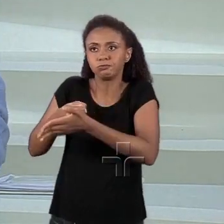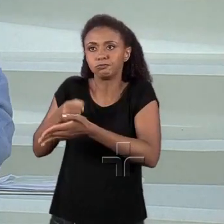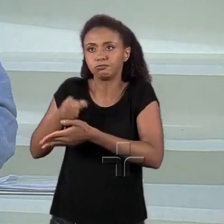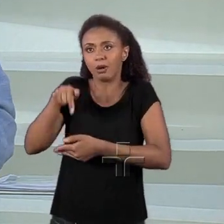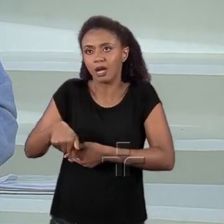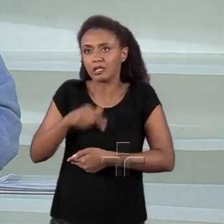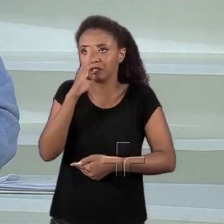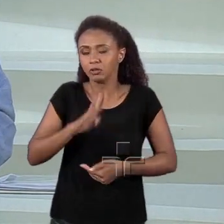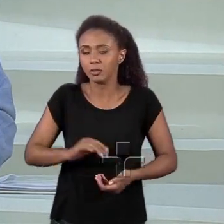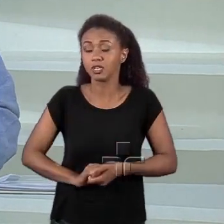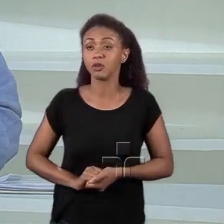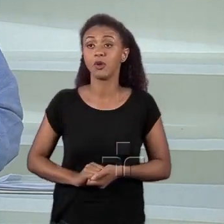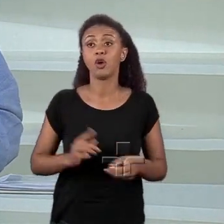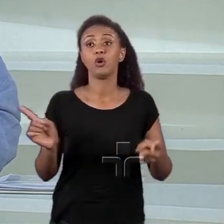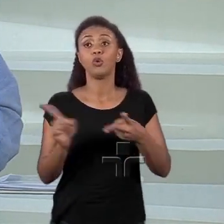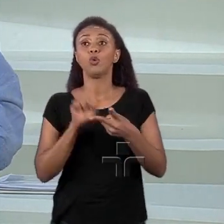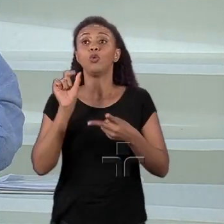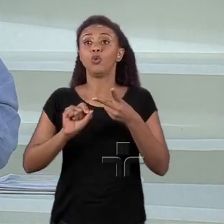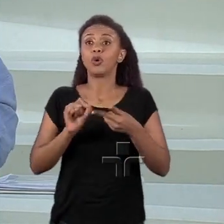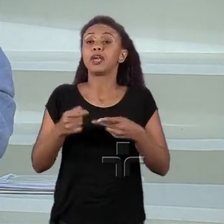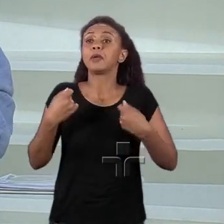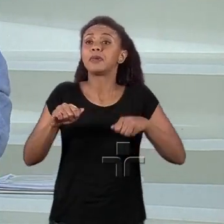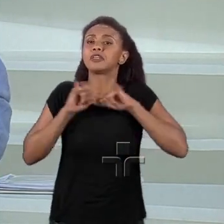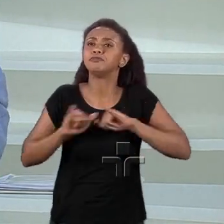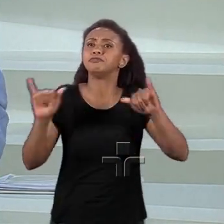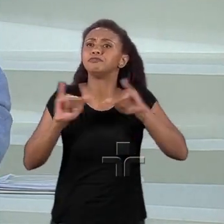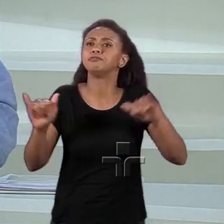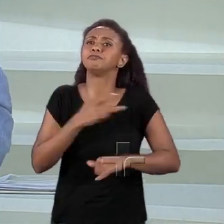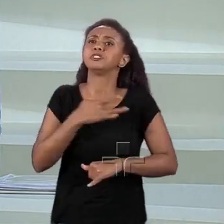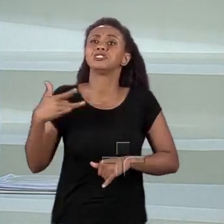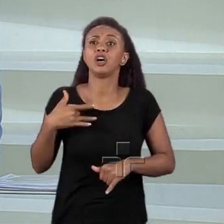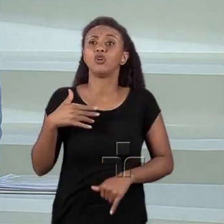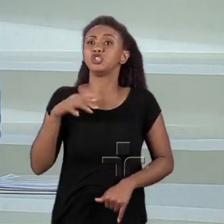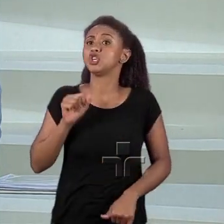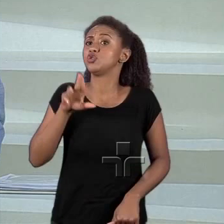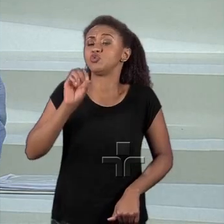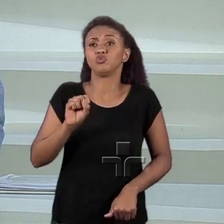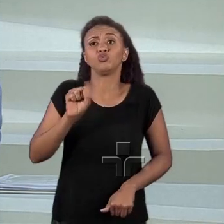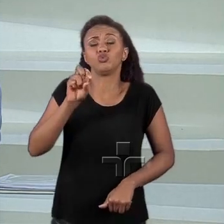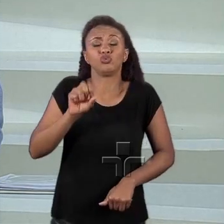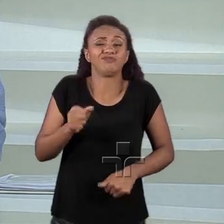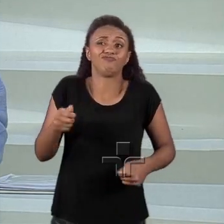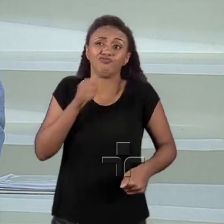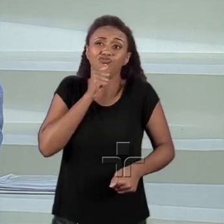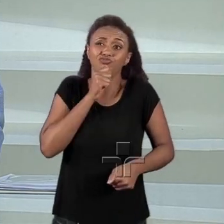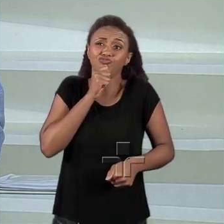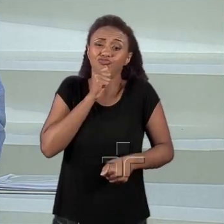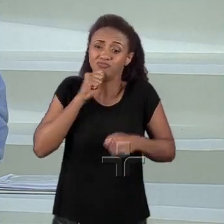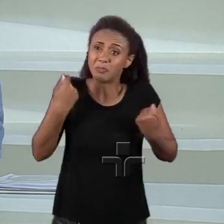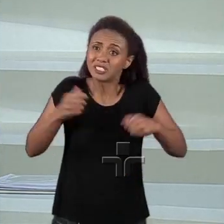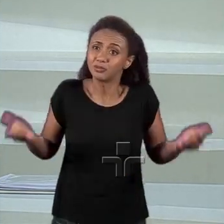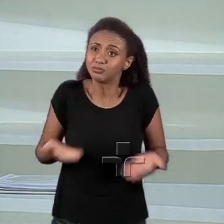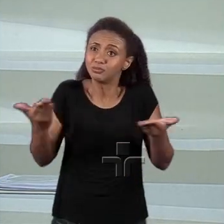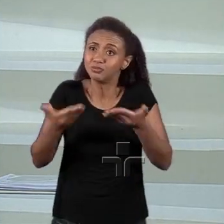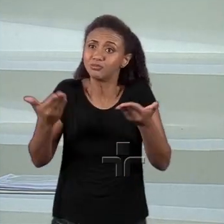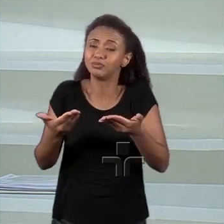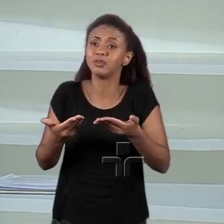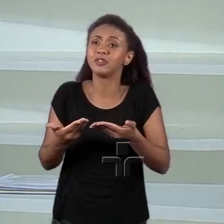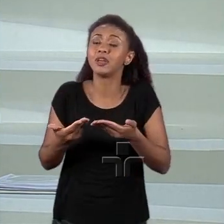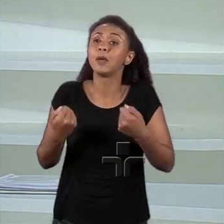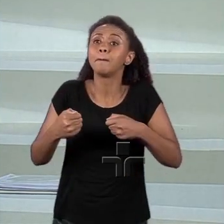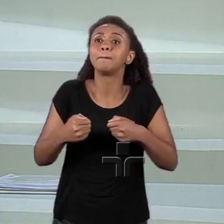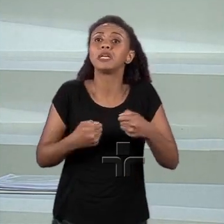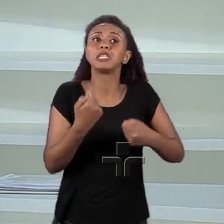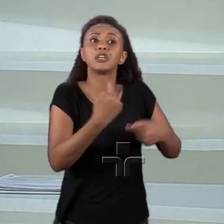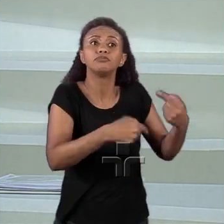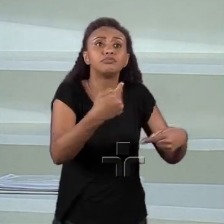segundo ponto, que a gente tem que investir muito em promoção da saúde e o SUS ainda não teve fôlego para fazer esse diálogo com os outros setores. Com os outros setores por quê? Porque